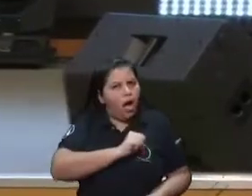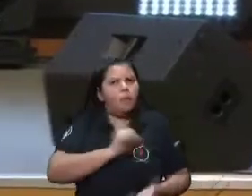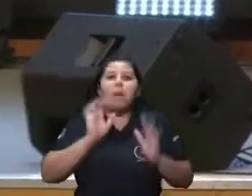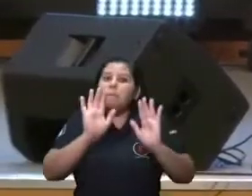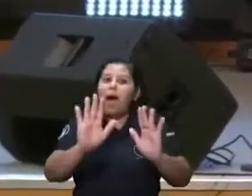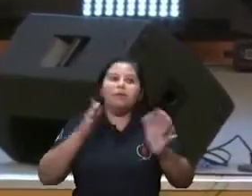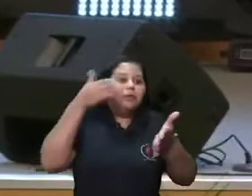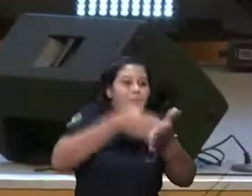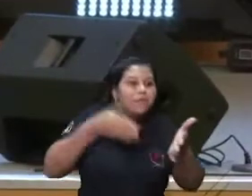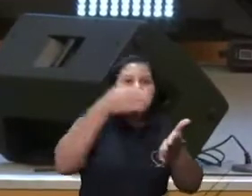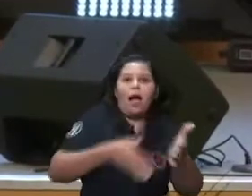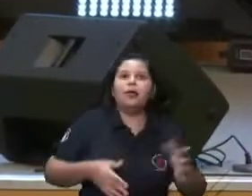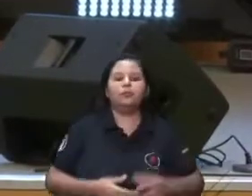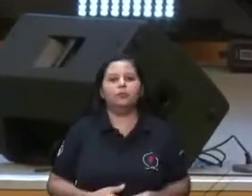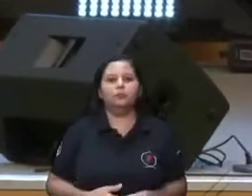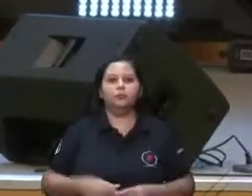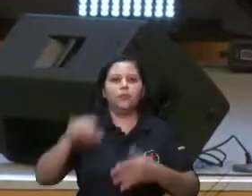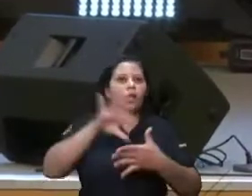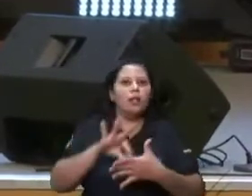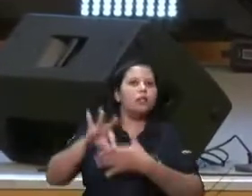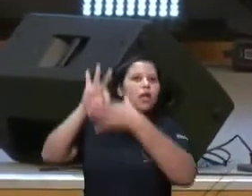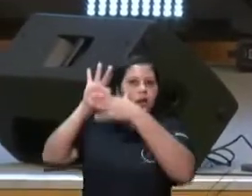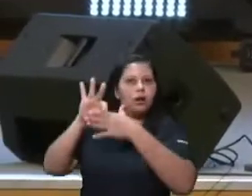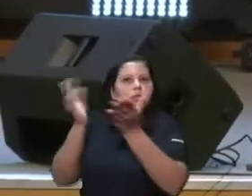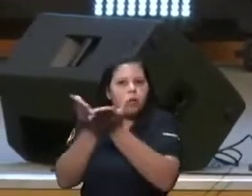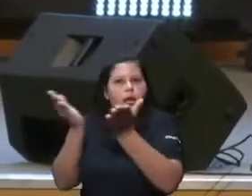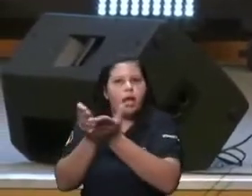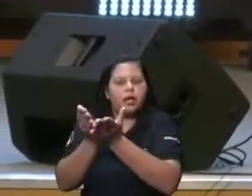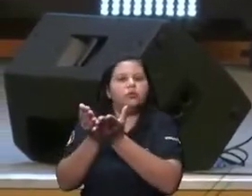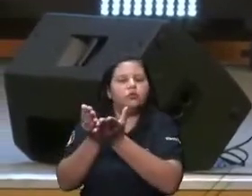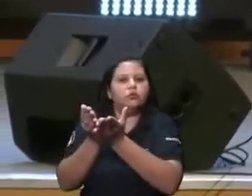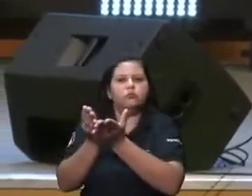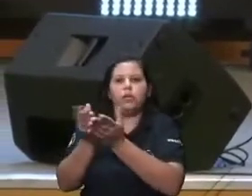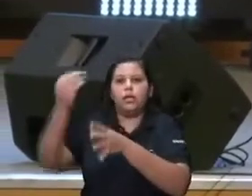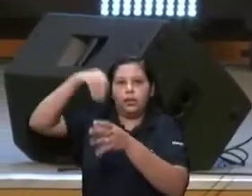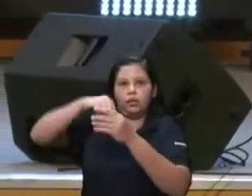Liderança espiritual equivocada.